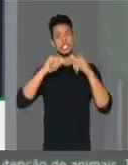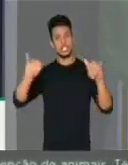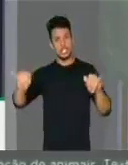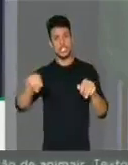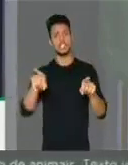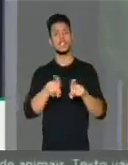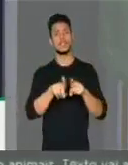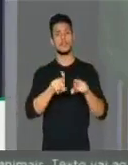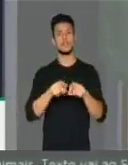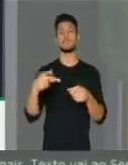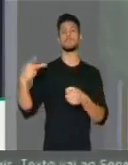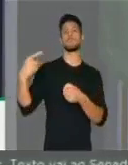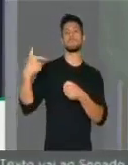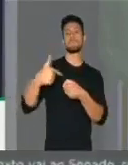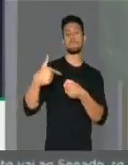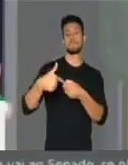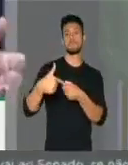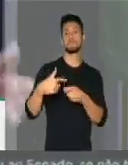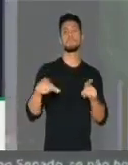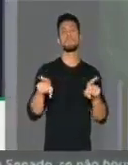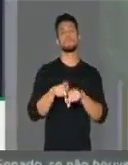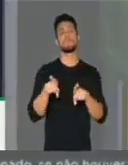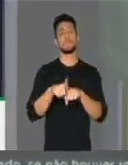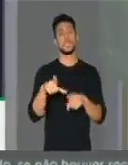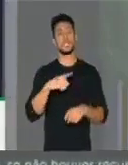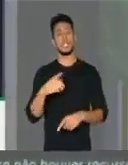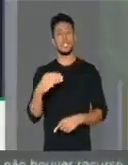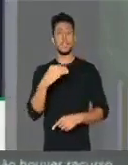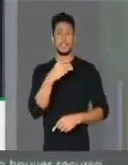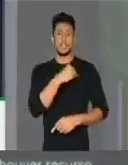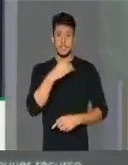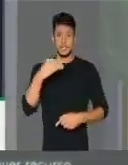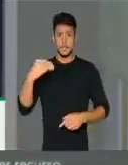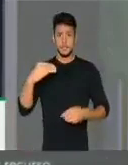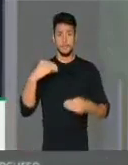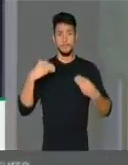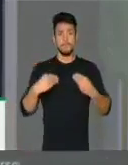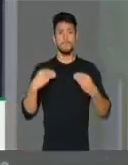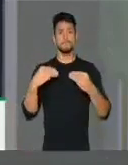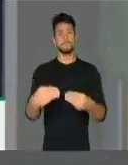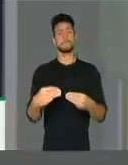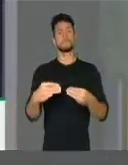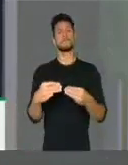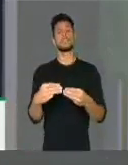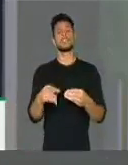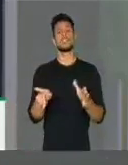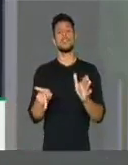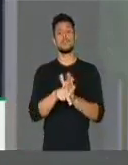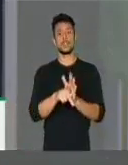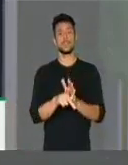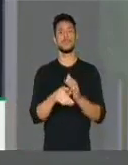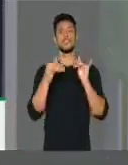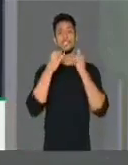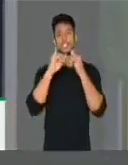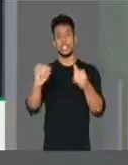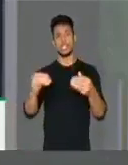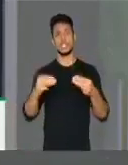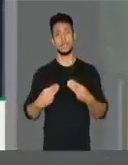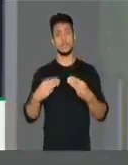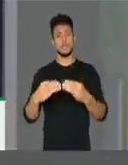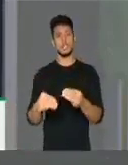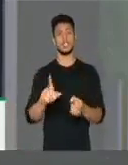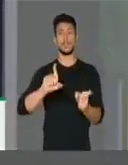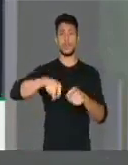setor de biocombustíveis, teve o Ministério de Minas e Energia, o Ministério da Agricultura, o Ministério do Meio